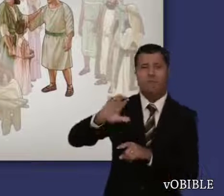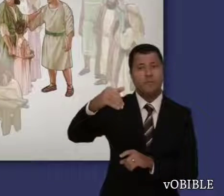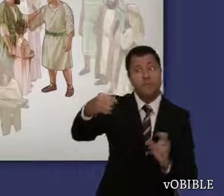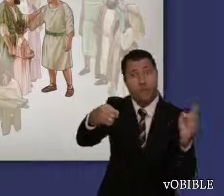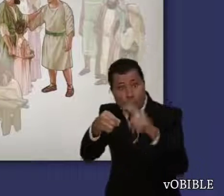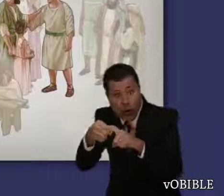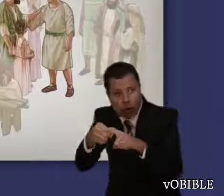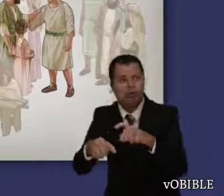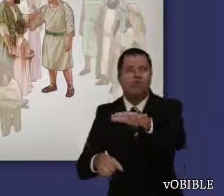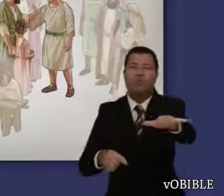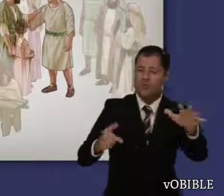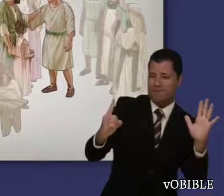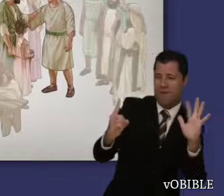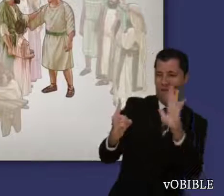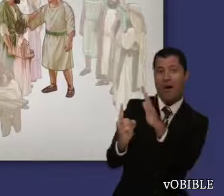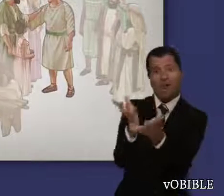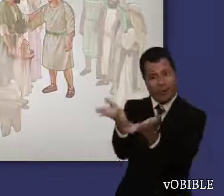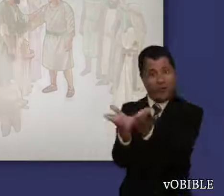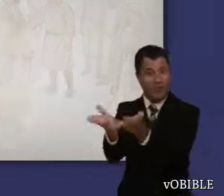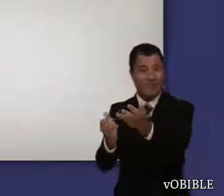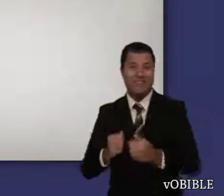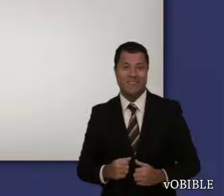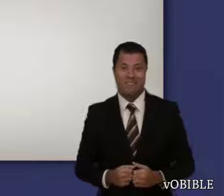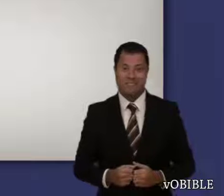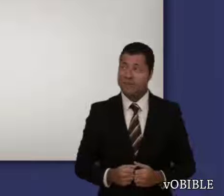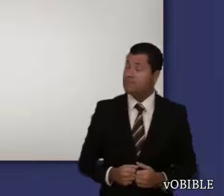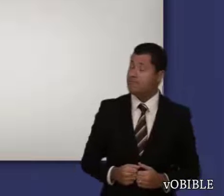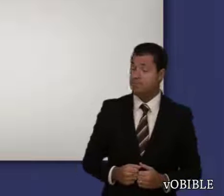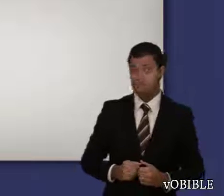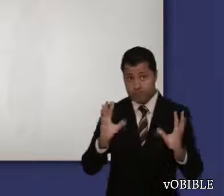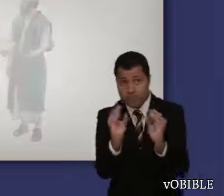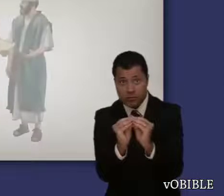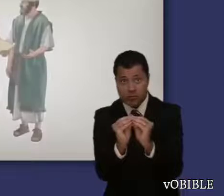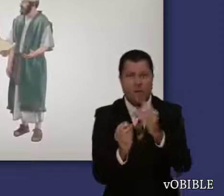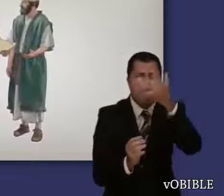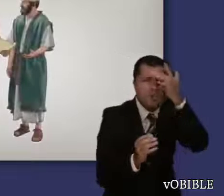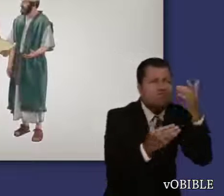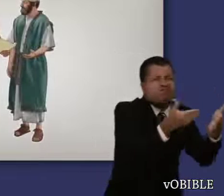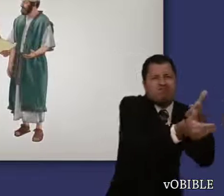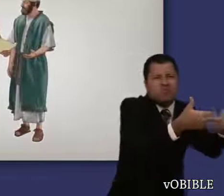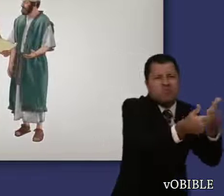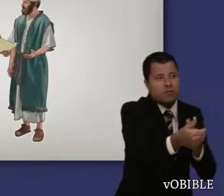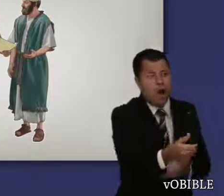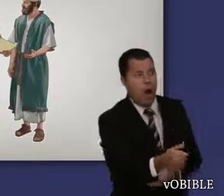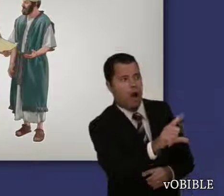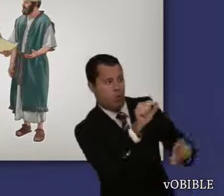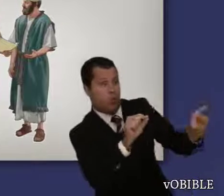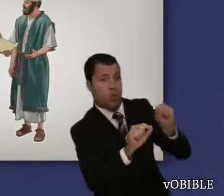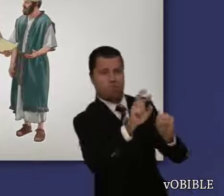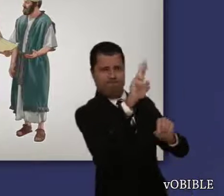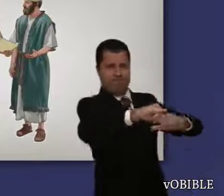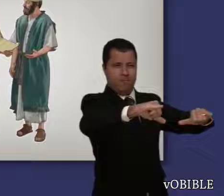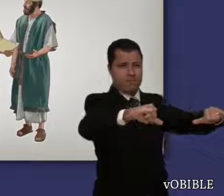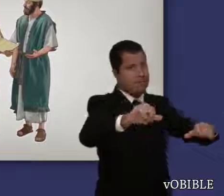por isso ele devia ser perdoado e recebido de volta. No capítulo 3, Paulo diz que quem nos qualifica para